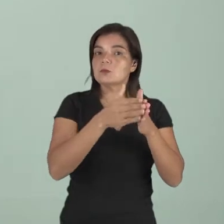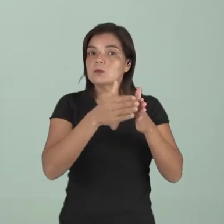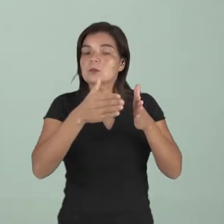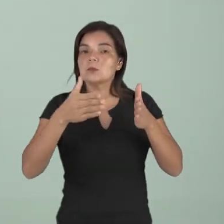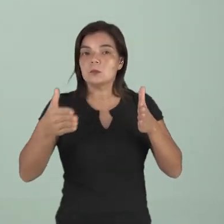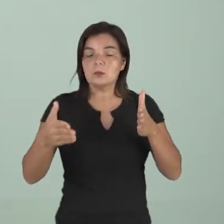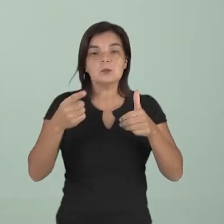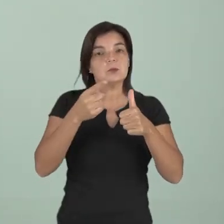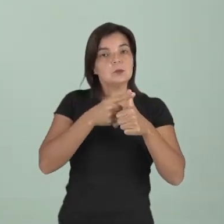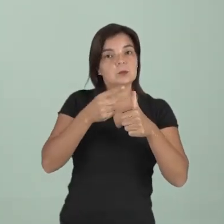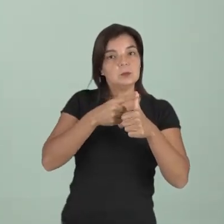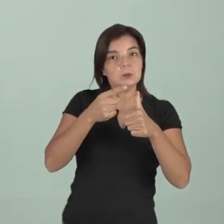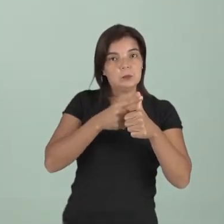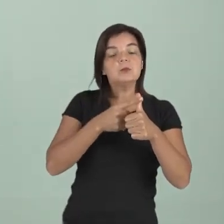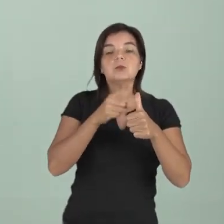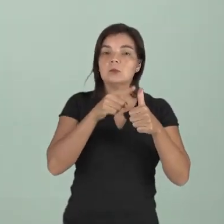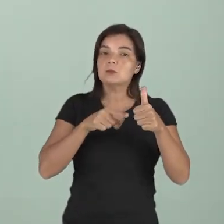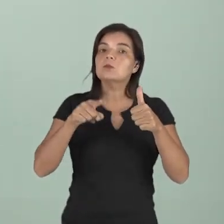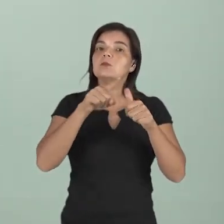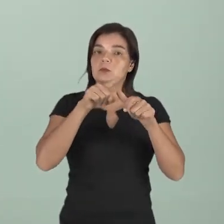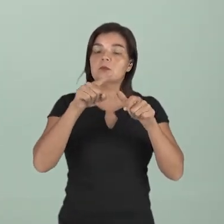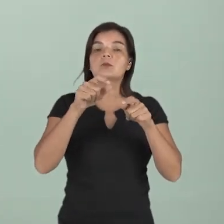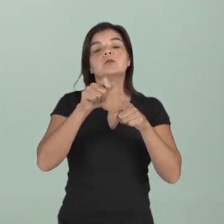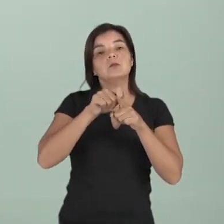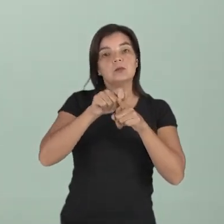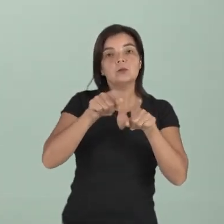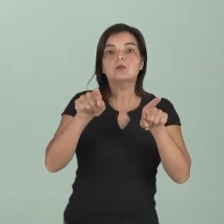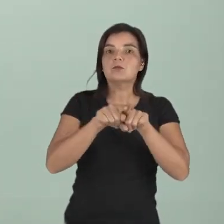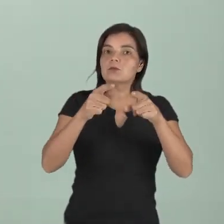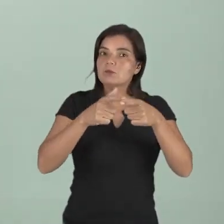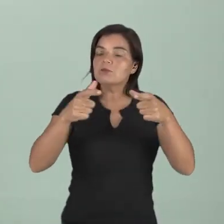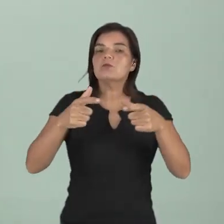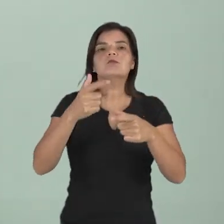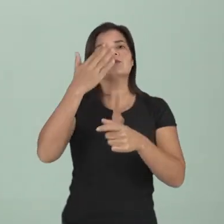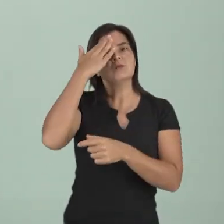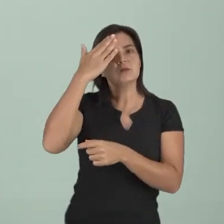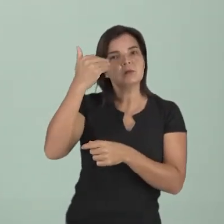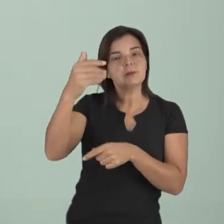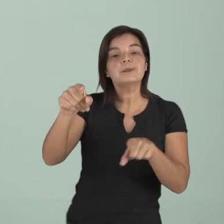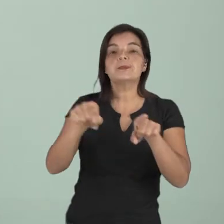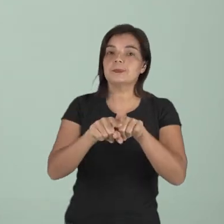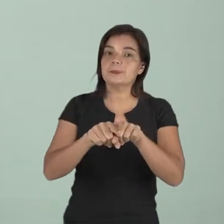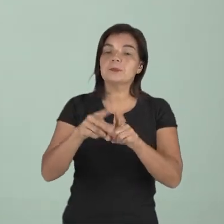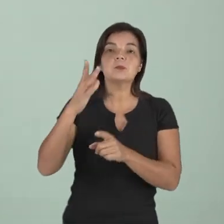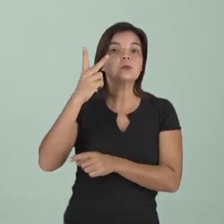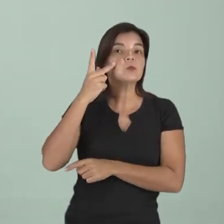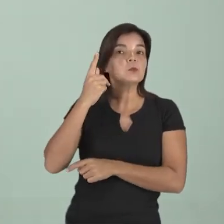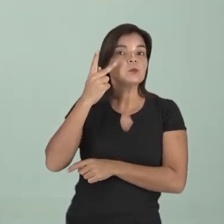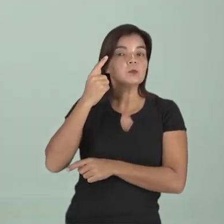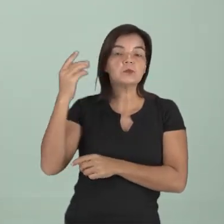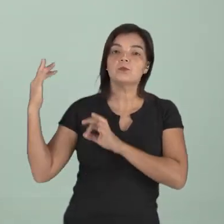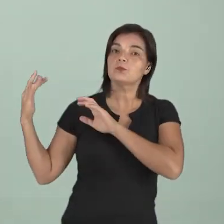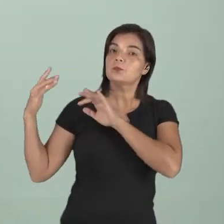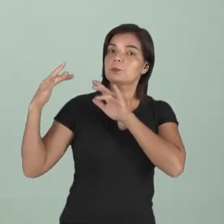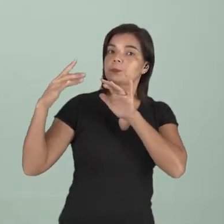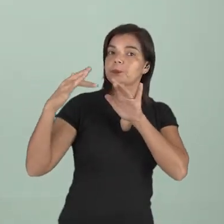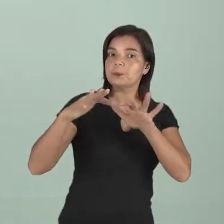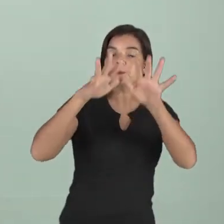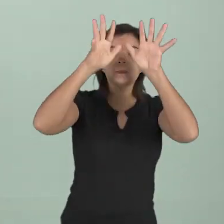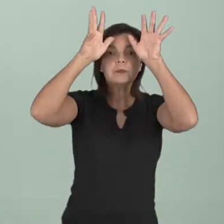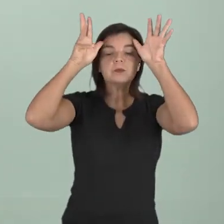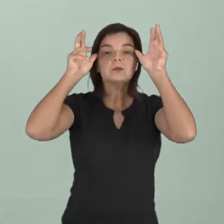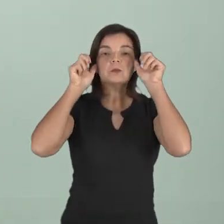durante esse primeiro ciclo da borracha, quando a borracha estava no seu auge, e muitos nordestinos vieram para cá, para